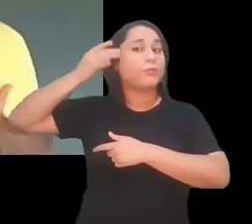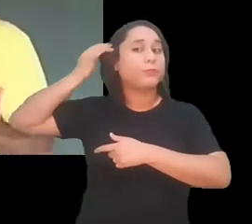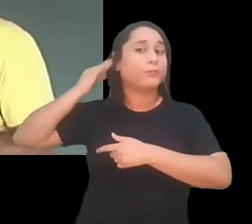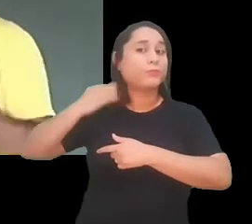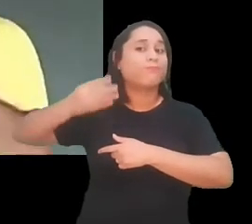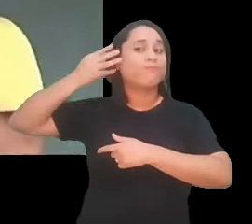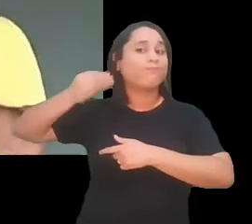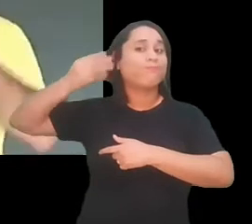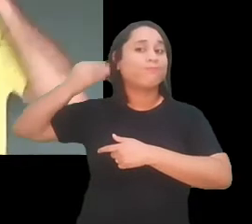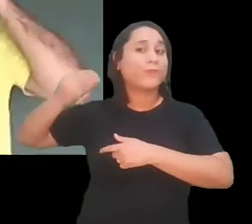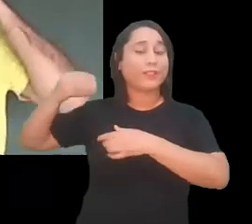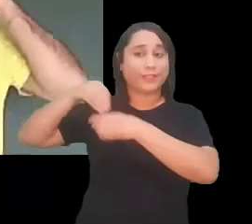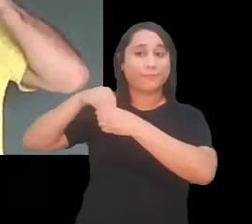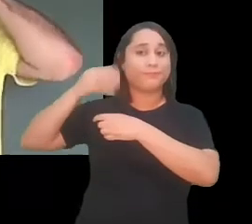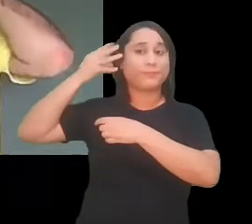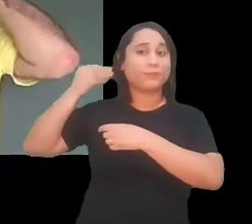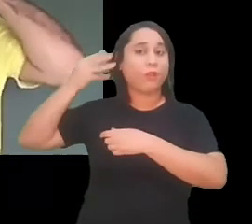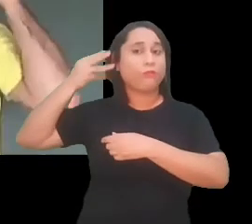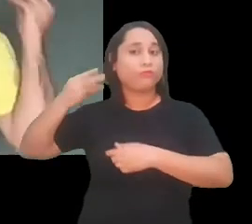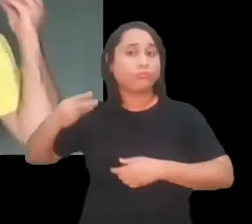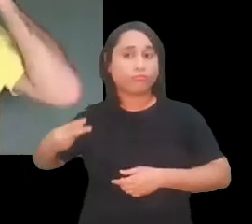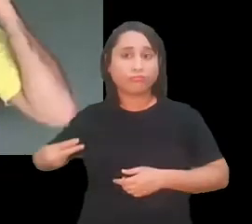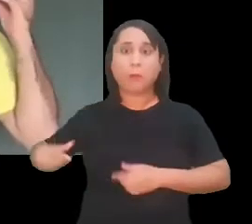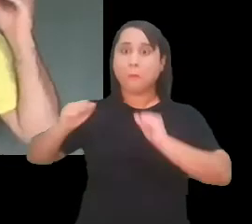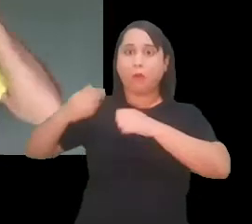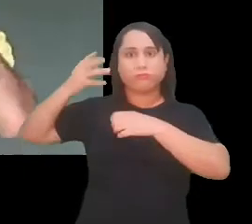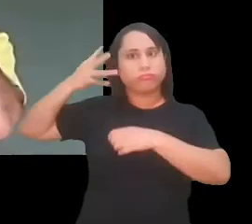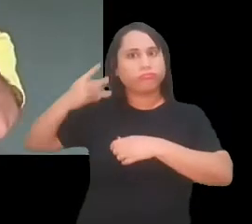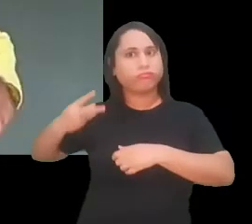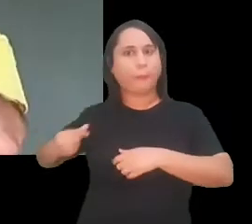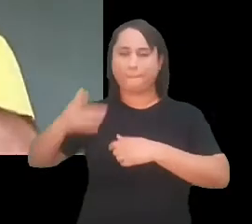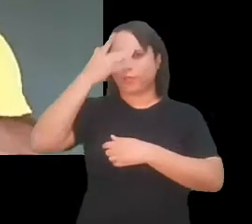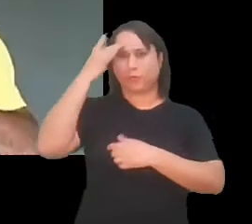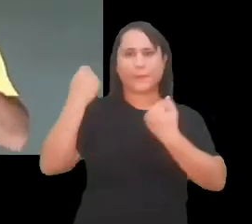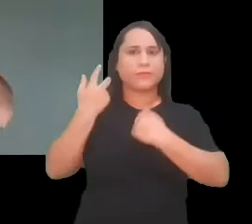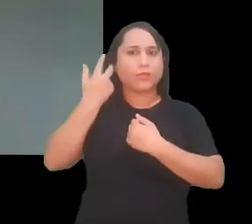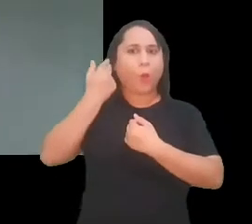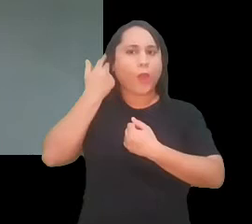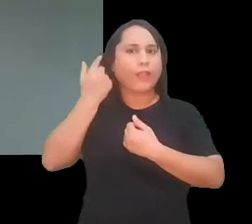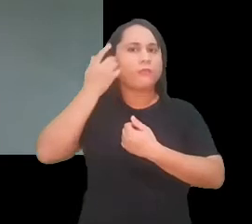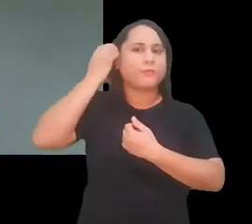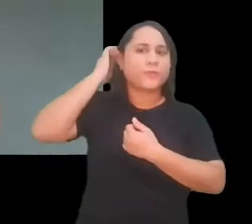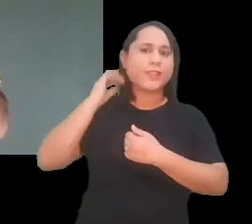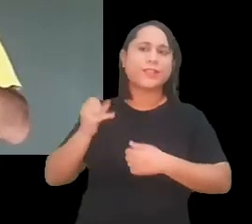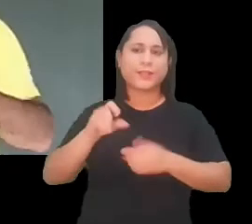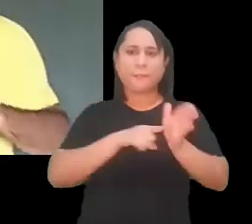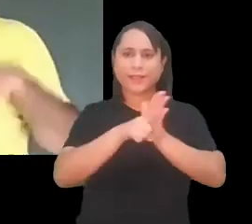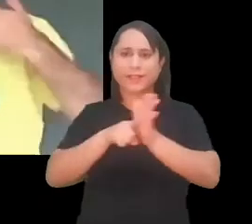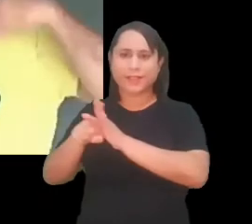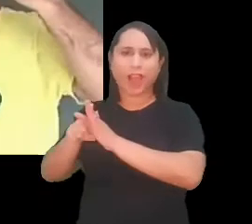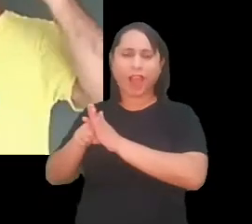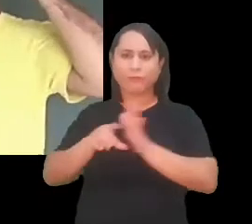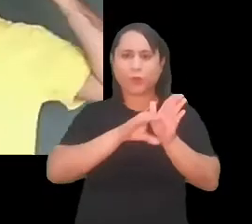hiper é bastante, né? Então bastante pelo na orelha. Inclusive esses pelos crescem e a pessoa tem que cortar. Se vocês procurarem aí no Guinness, tem gente